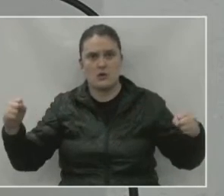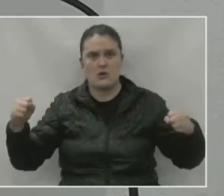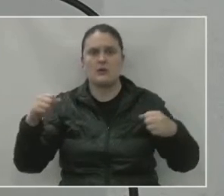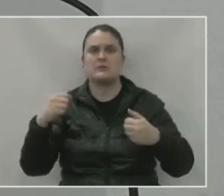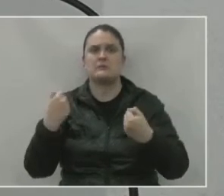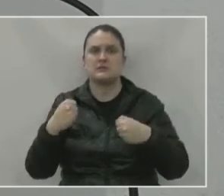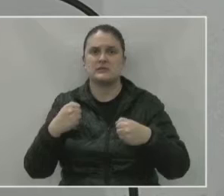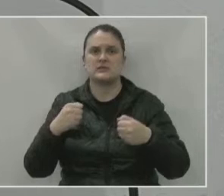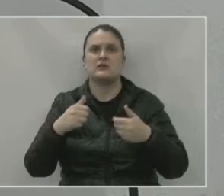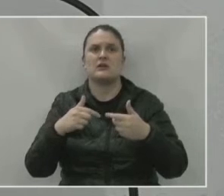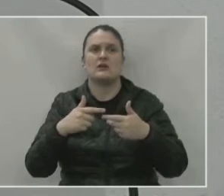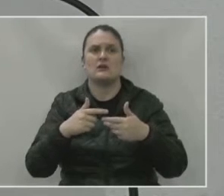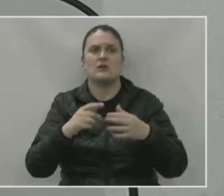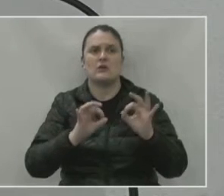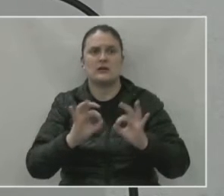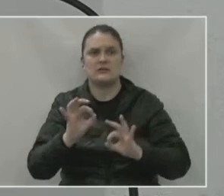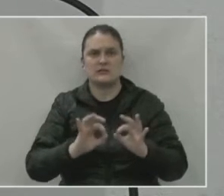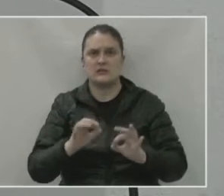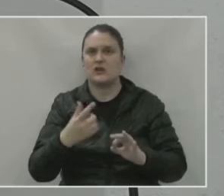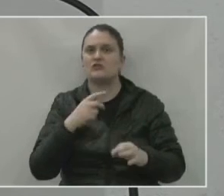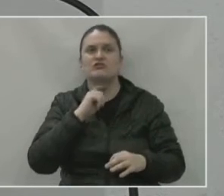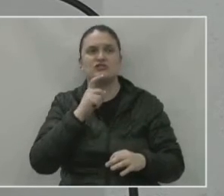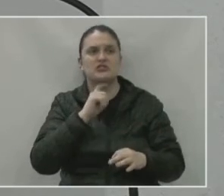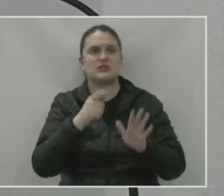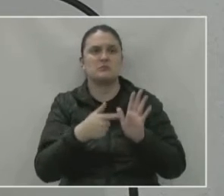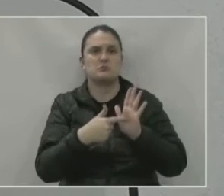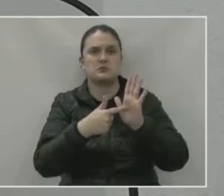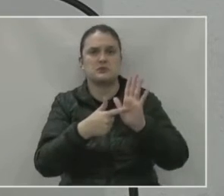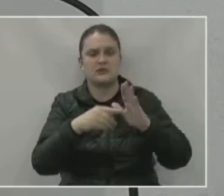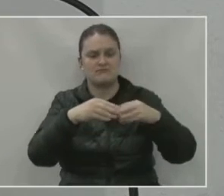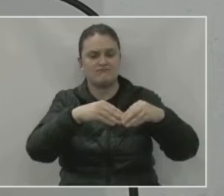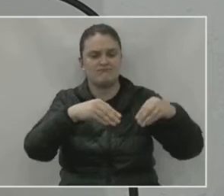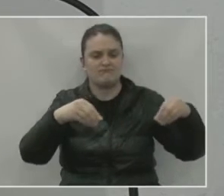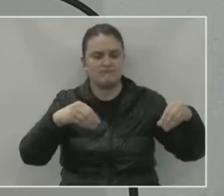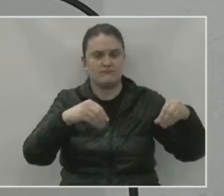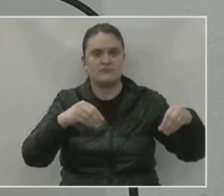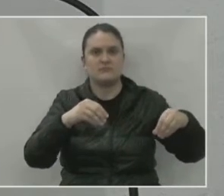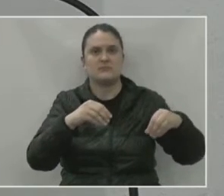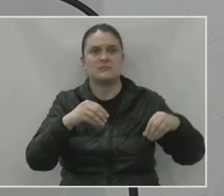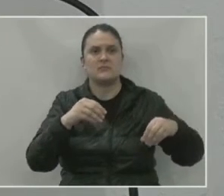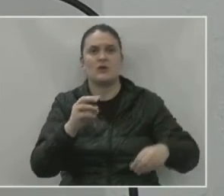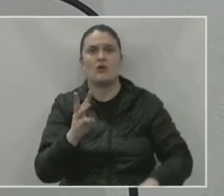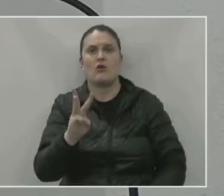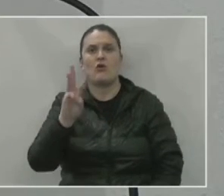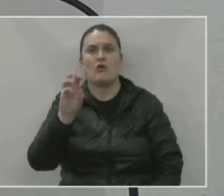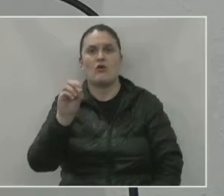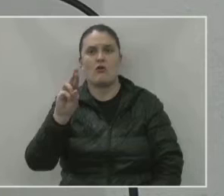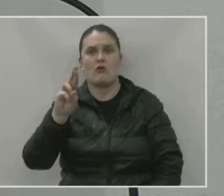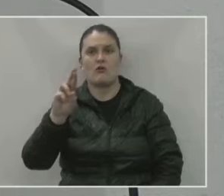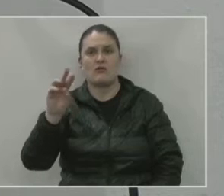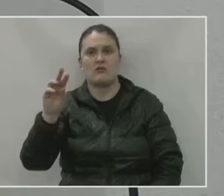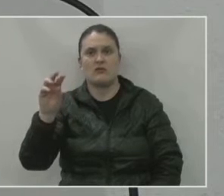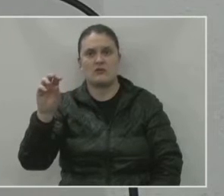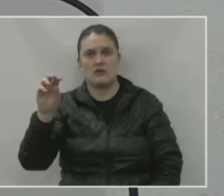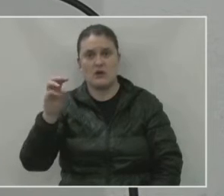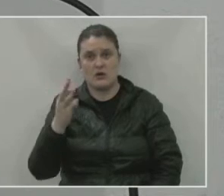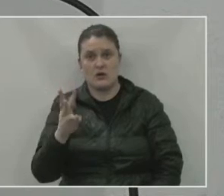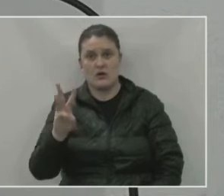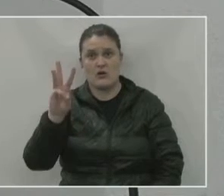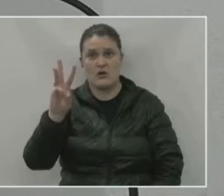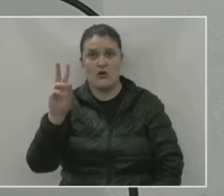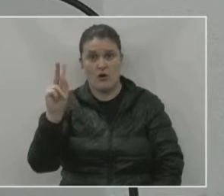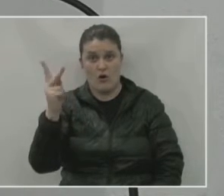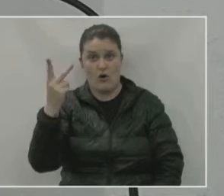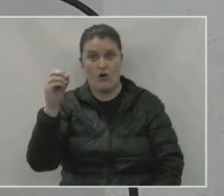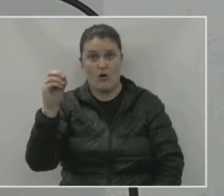situação técnica. Não adianta nós apresentarmos o terreno. O seu Horst Waldorf apresentou 5 terrenos, mas todos